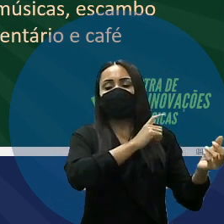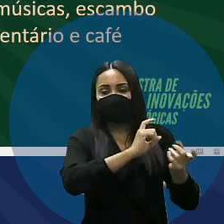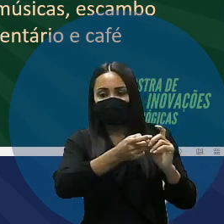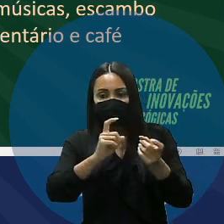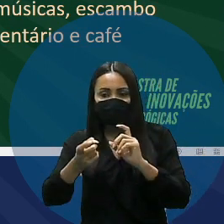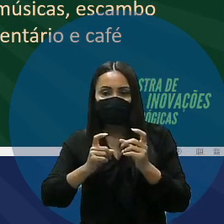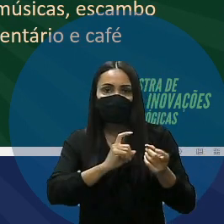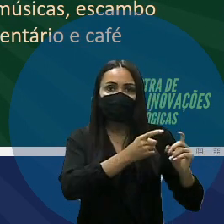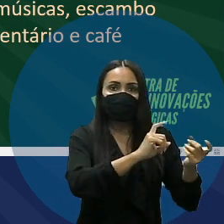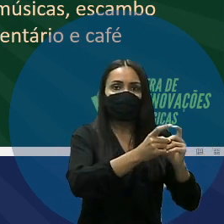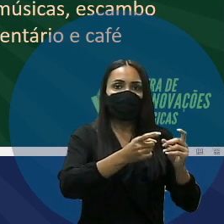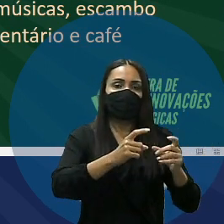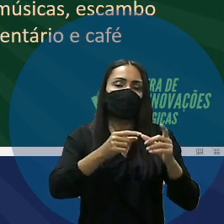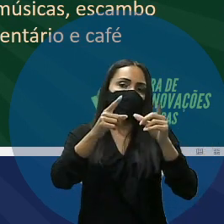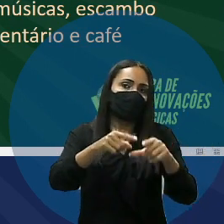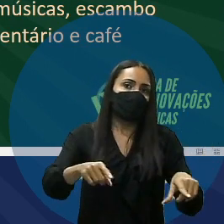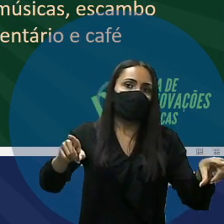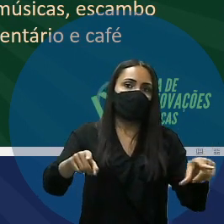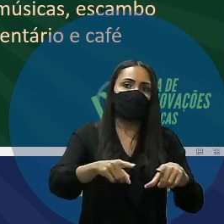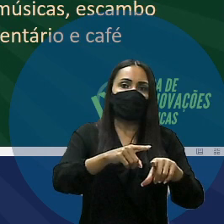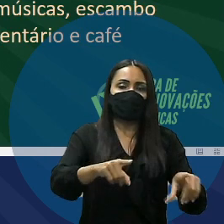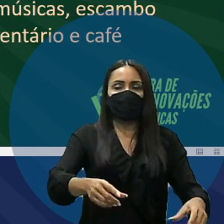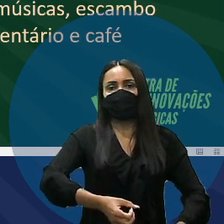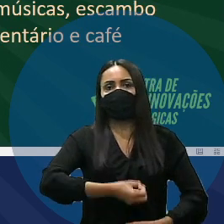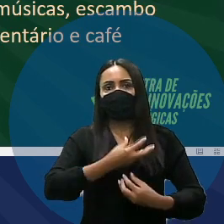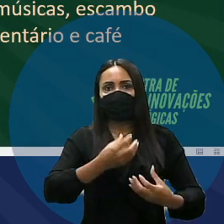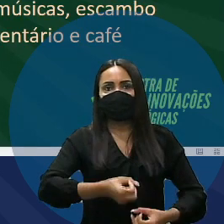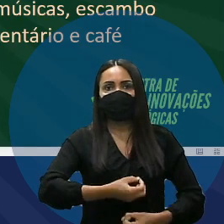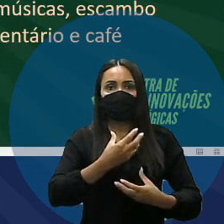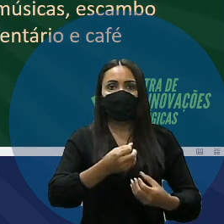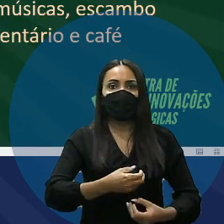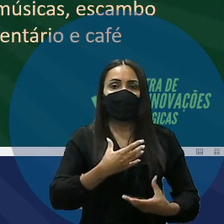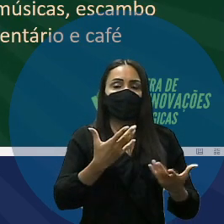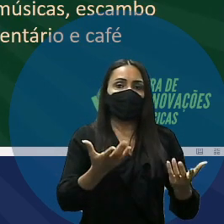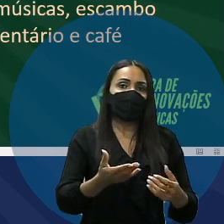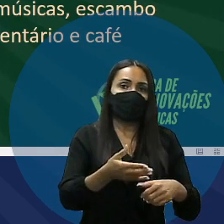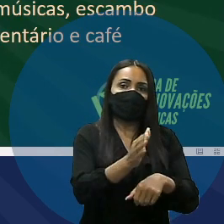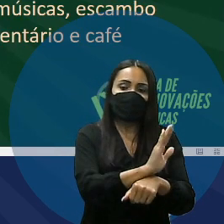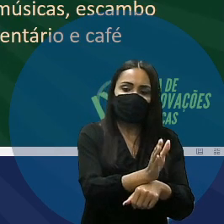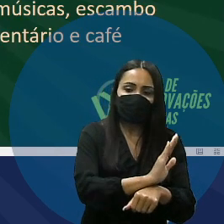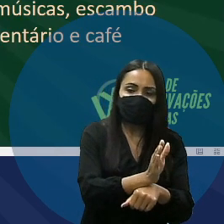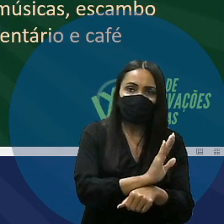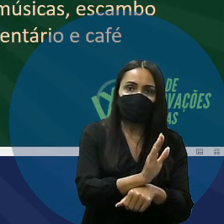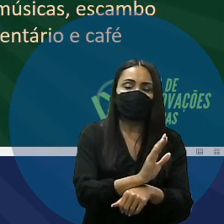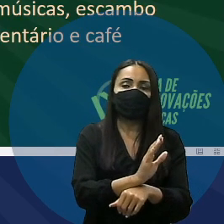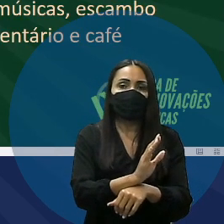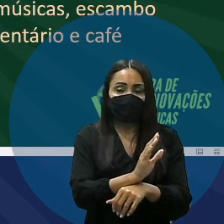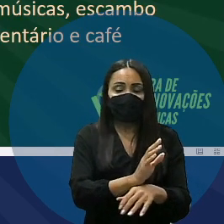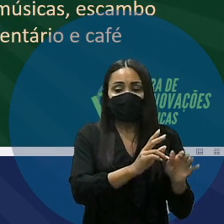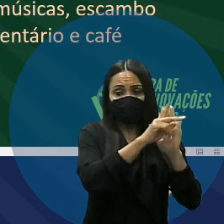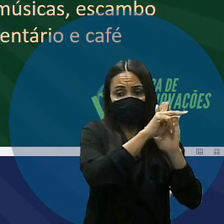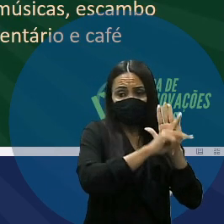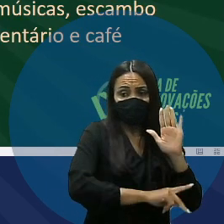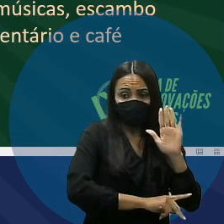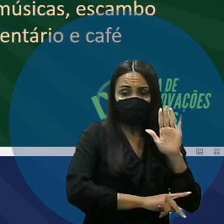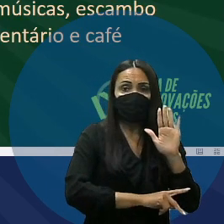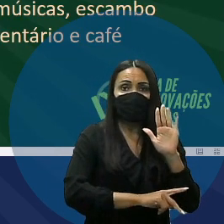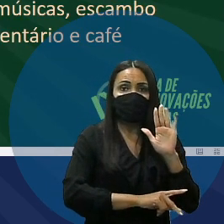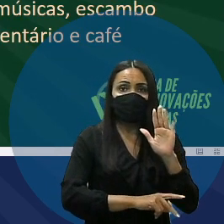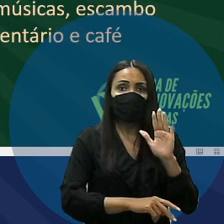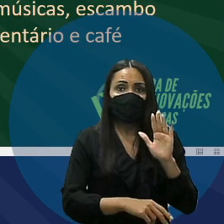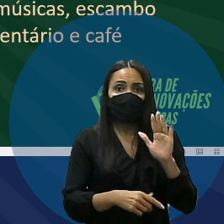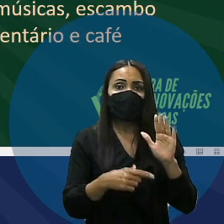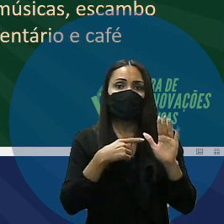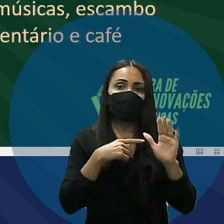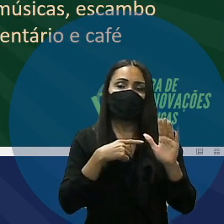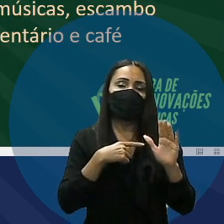músicas, escambo, produção cinematográfica, café literário, quando o projeto realmente teve um alcance